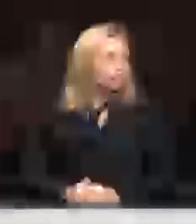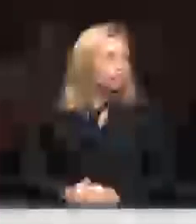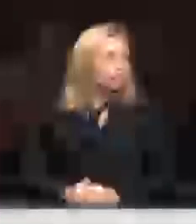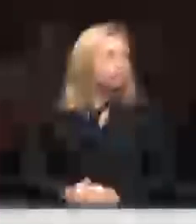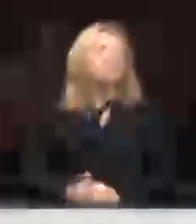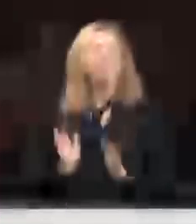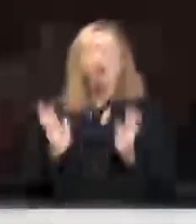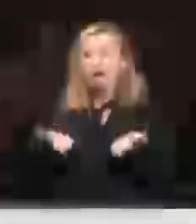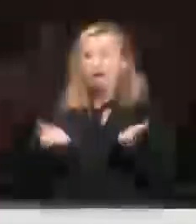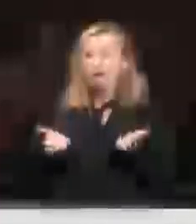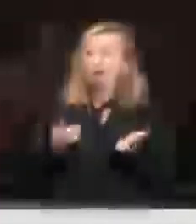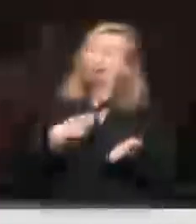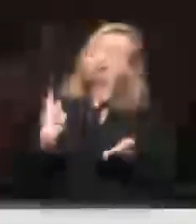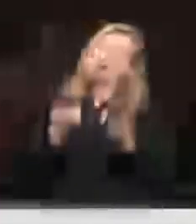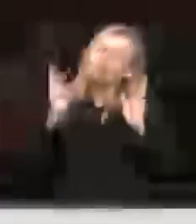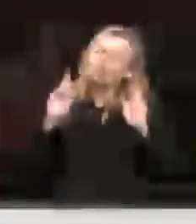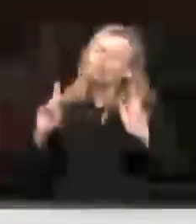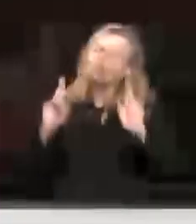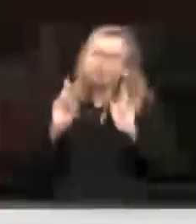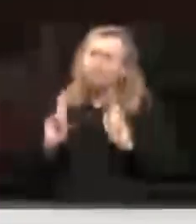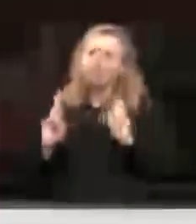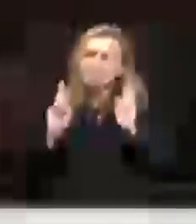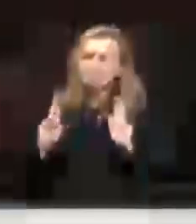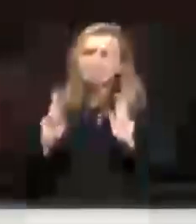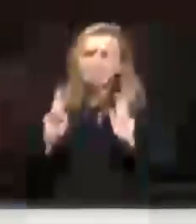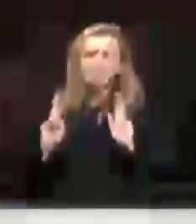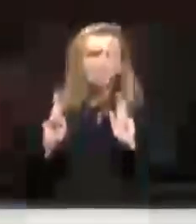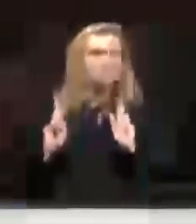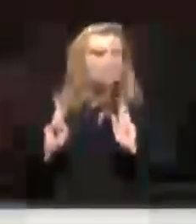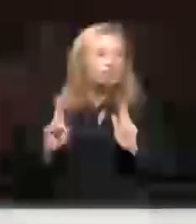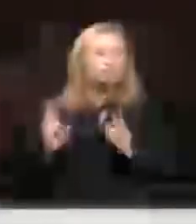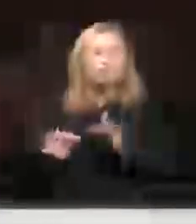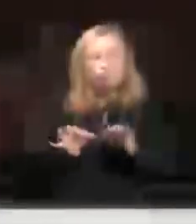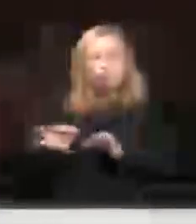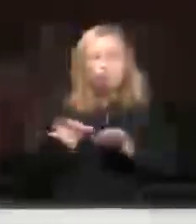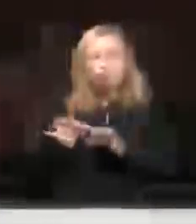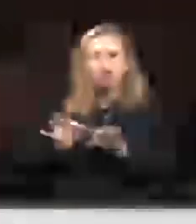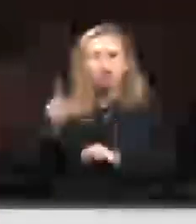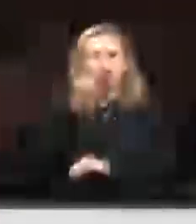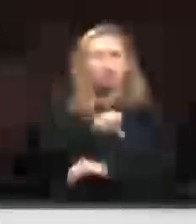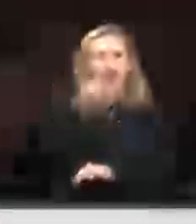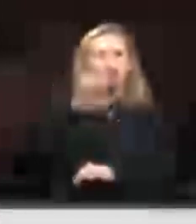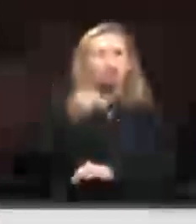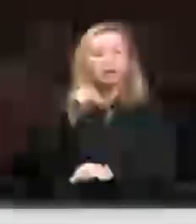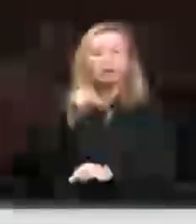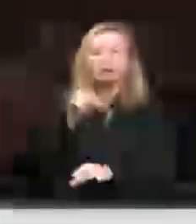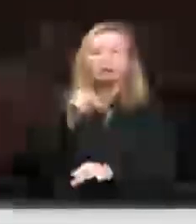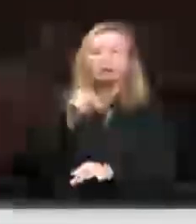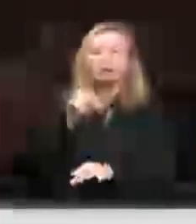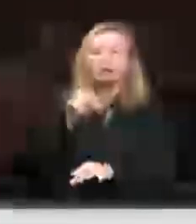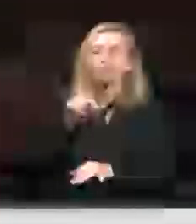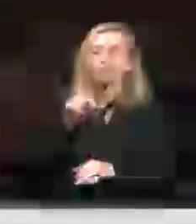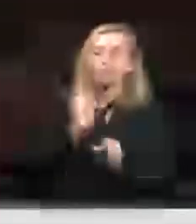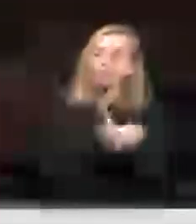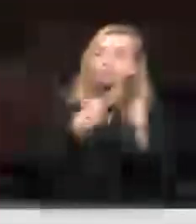Cabe agora nós torcermos para que esse projeto escolhido pela sociedade dê